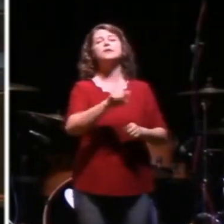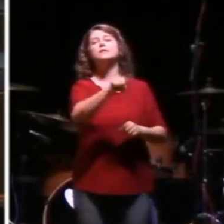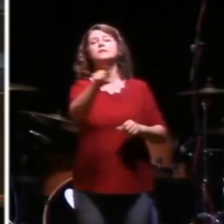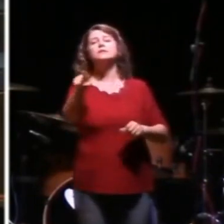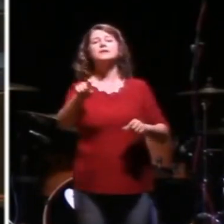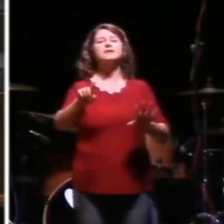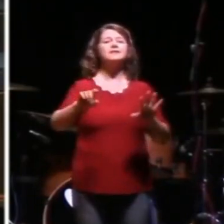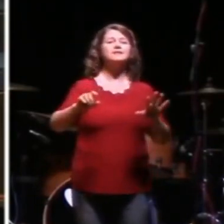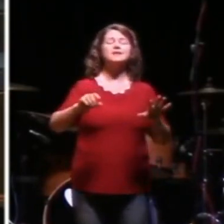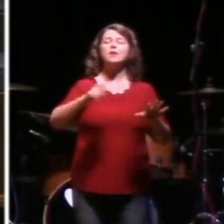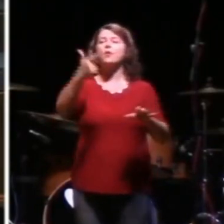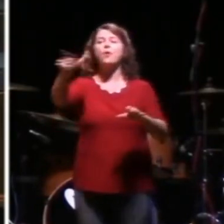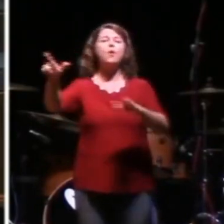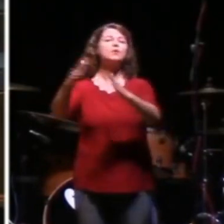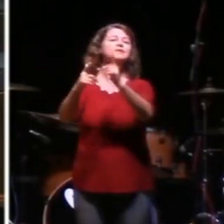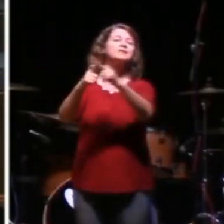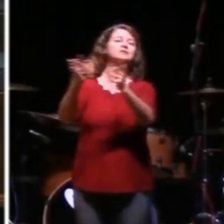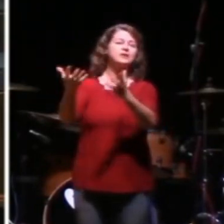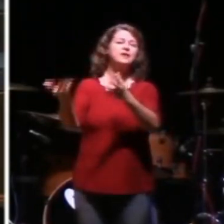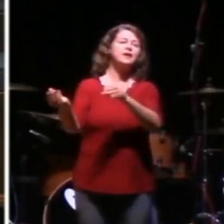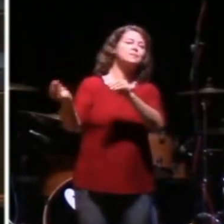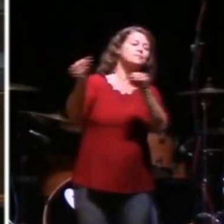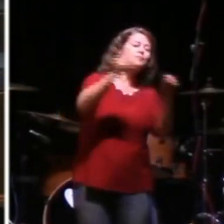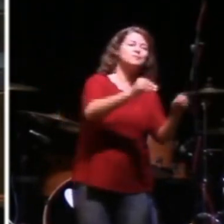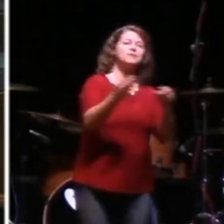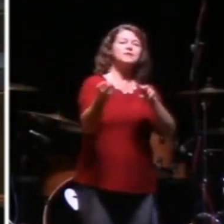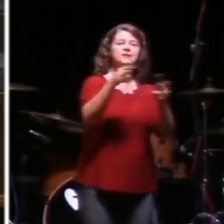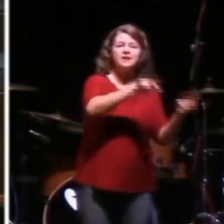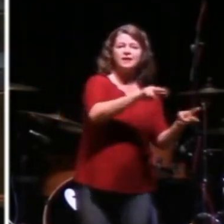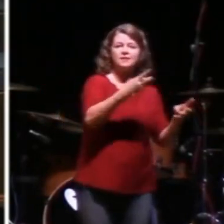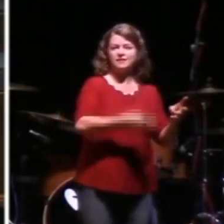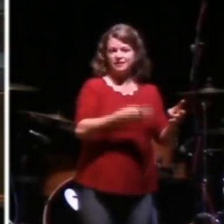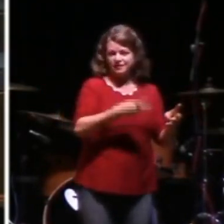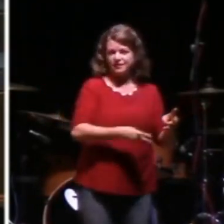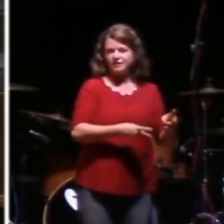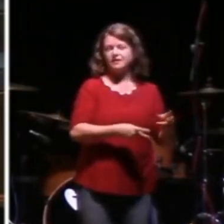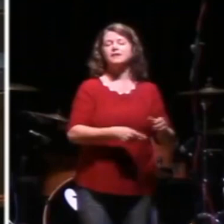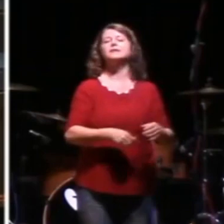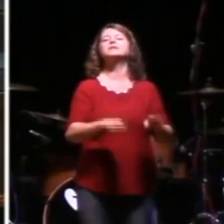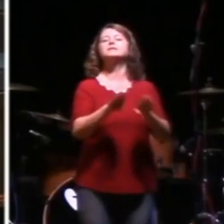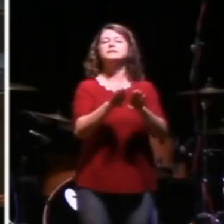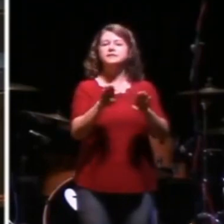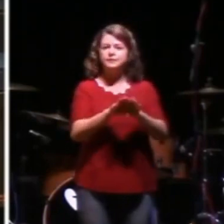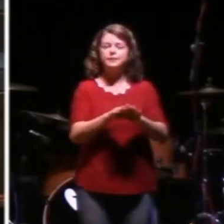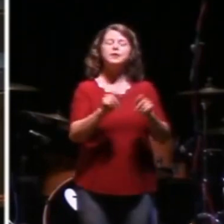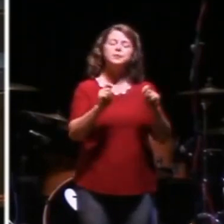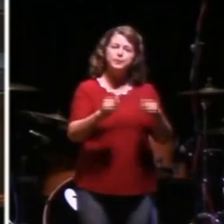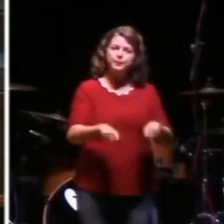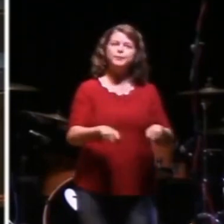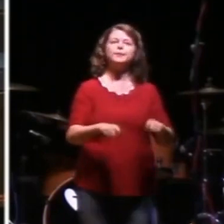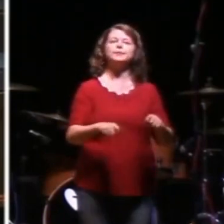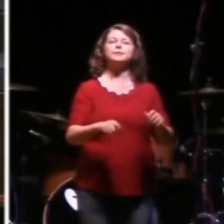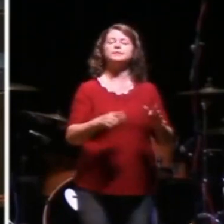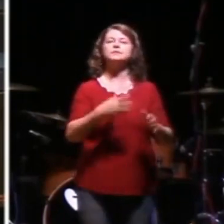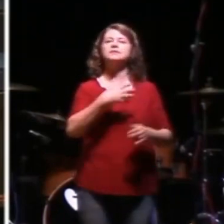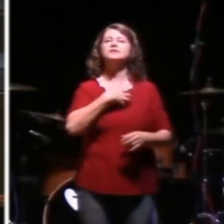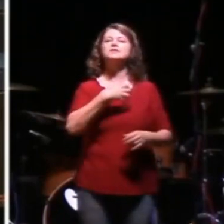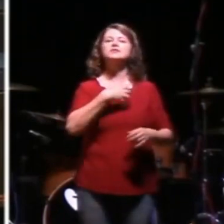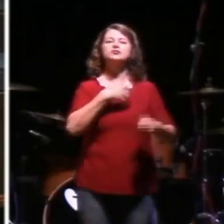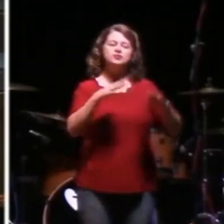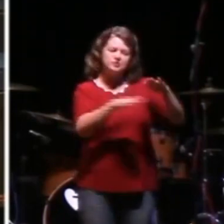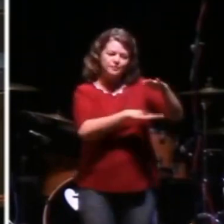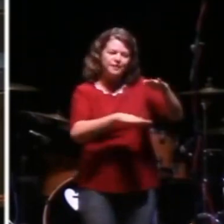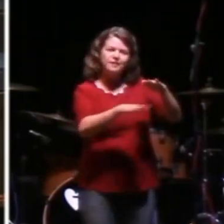que vai congregar e já tem como legado conosco sinta-se pertencente e debaixo da autoridade